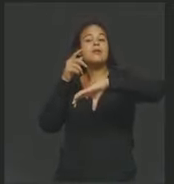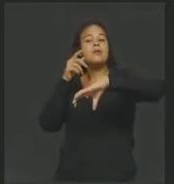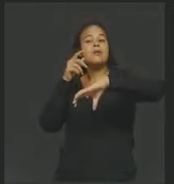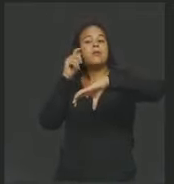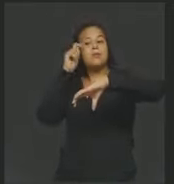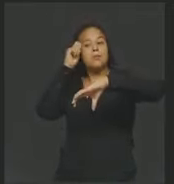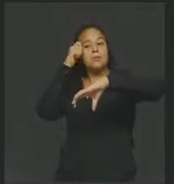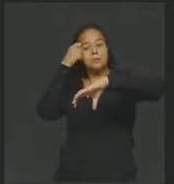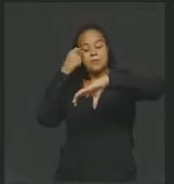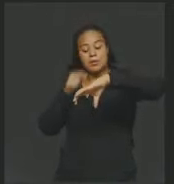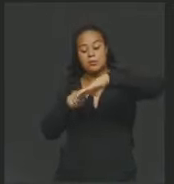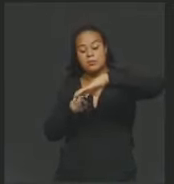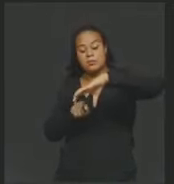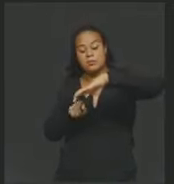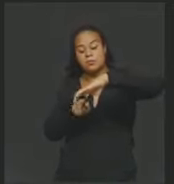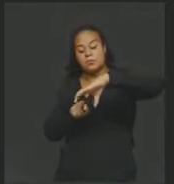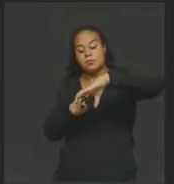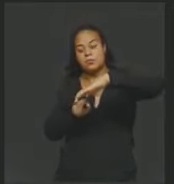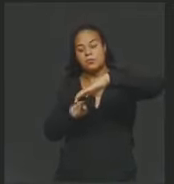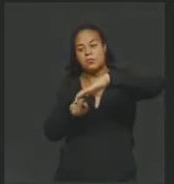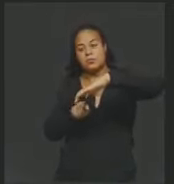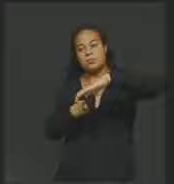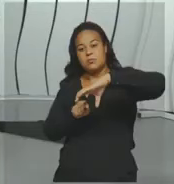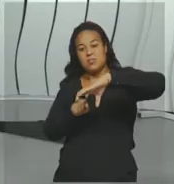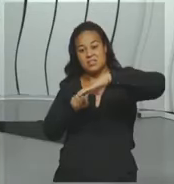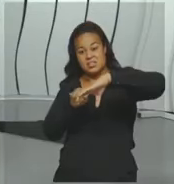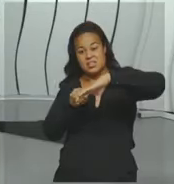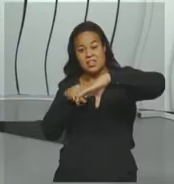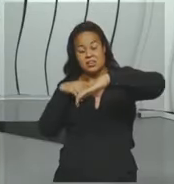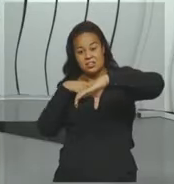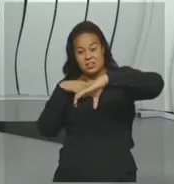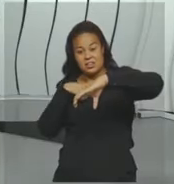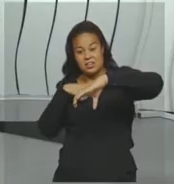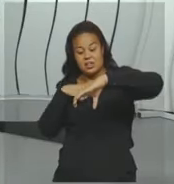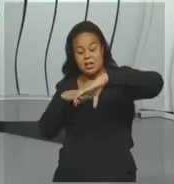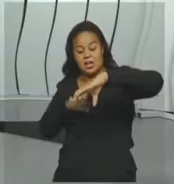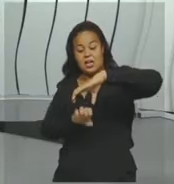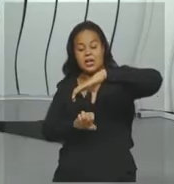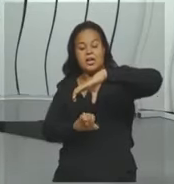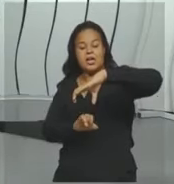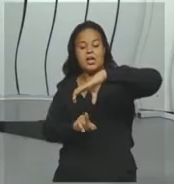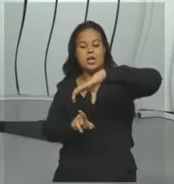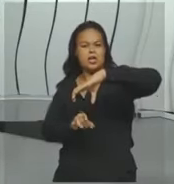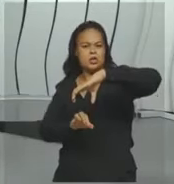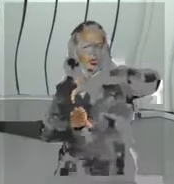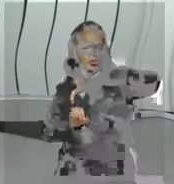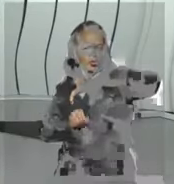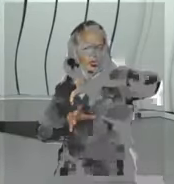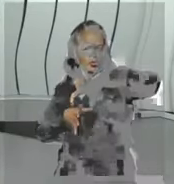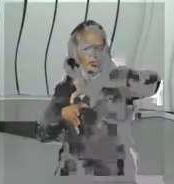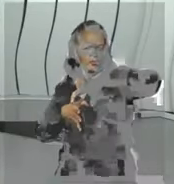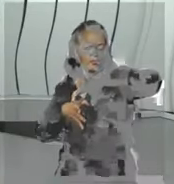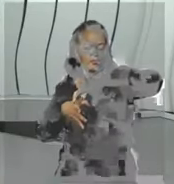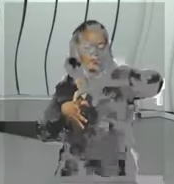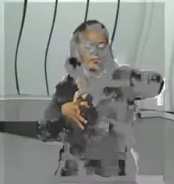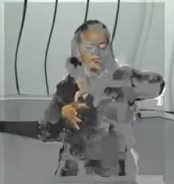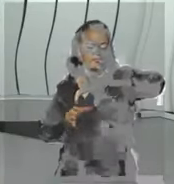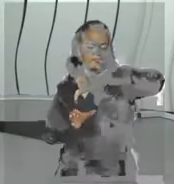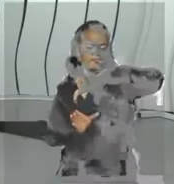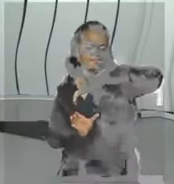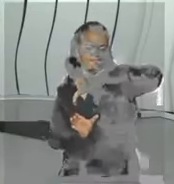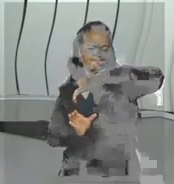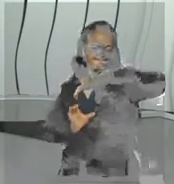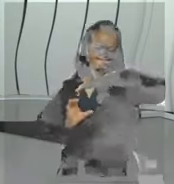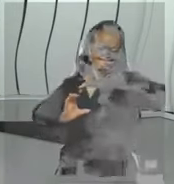você tiver um eixo aqui ligado aqui para movimentar uma corda ou para movimentar algum outro objeto, você vai ter